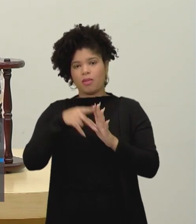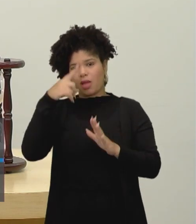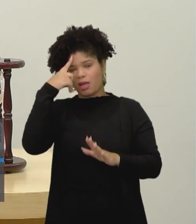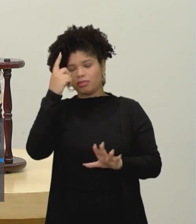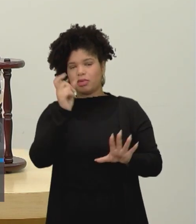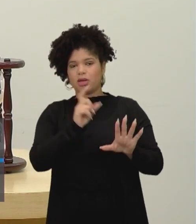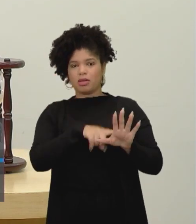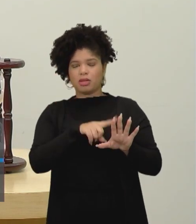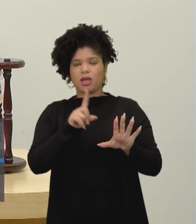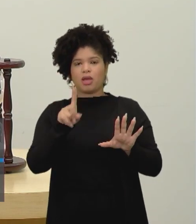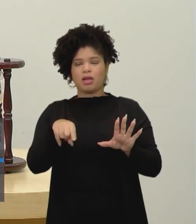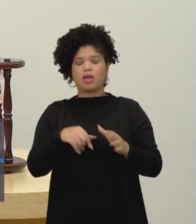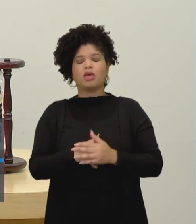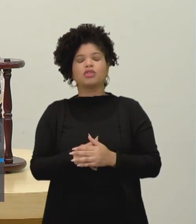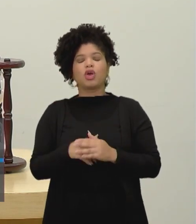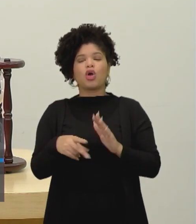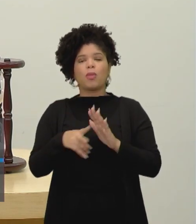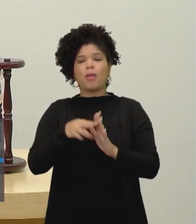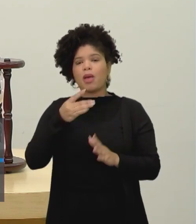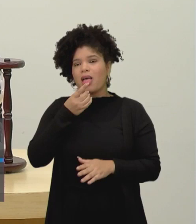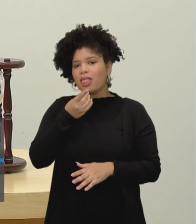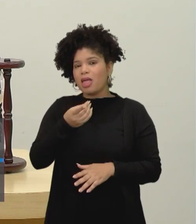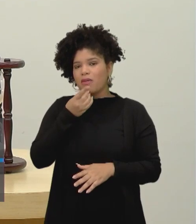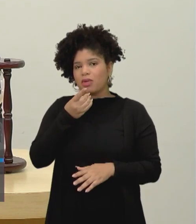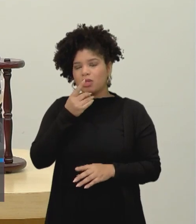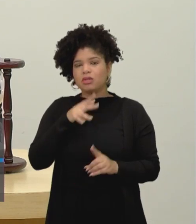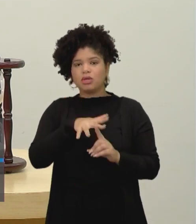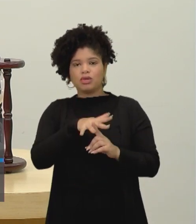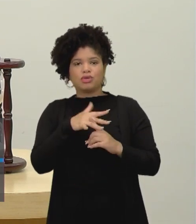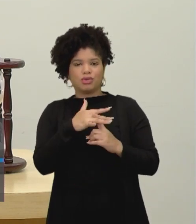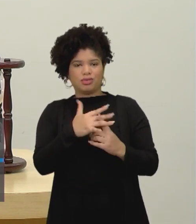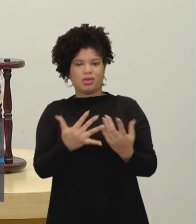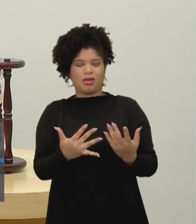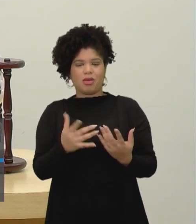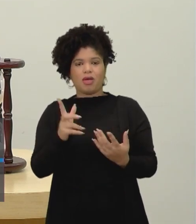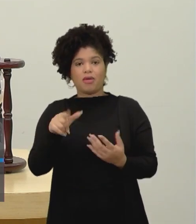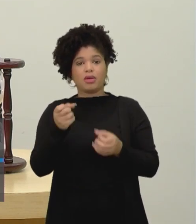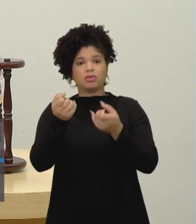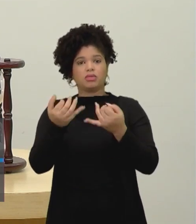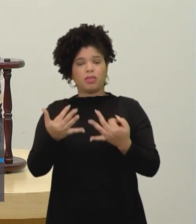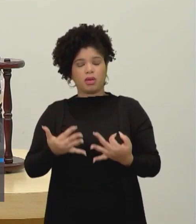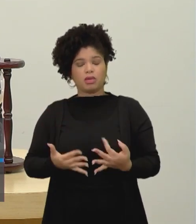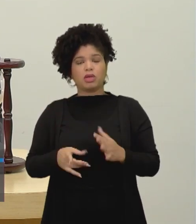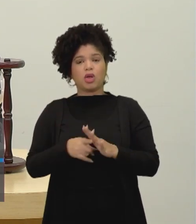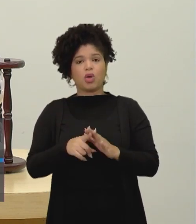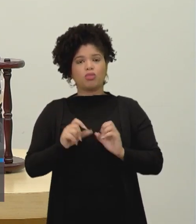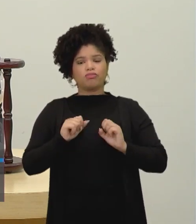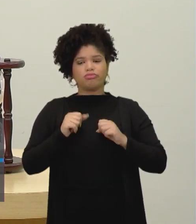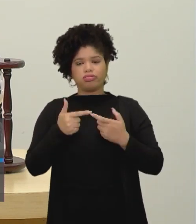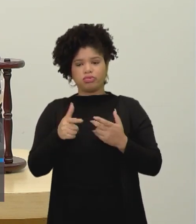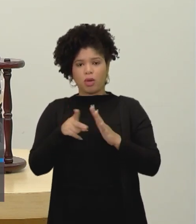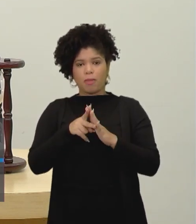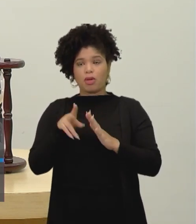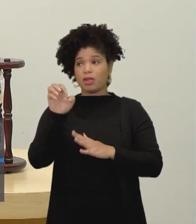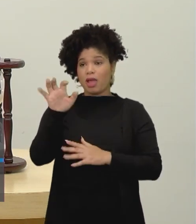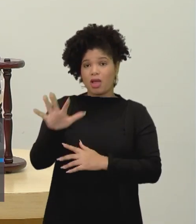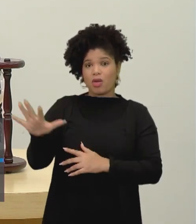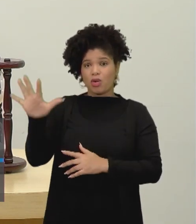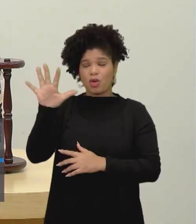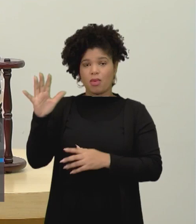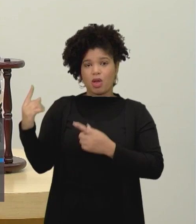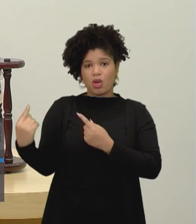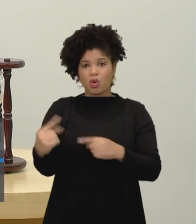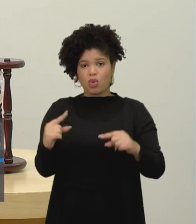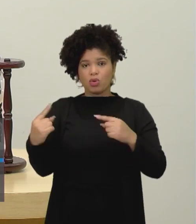da eugenia, do darwinismo social, ele justificou toda essa empreitada da Europa contra